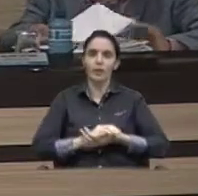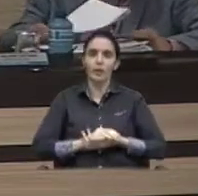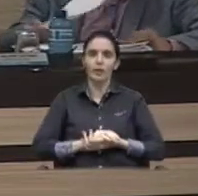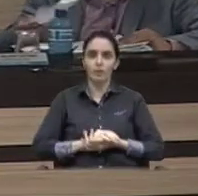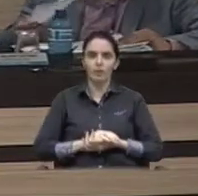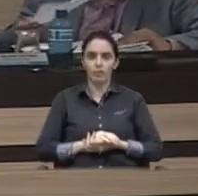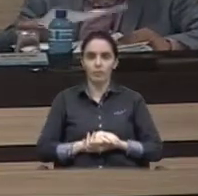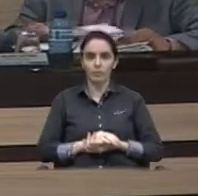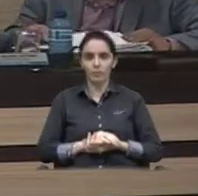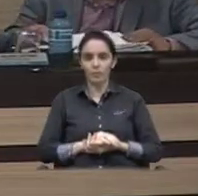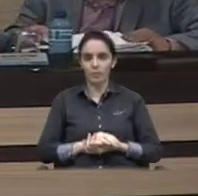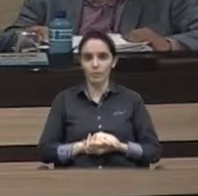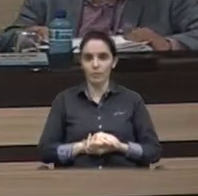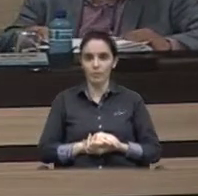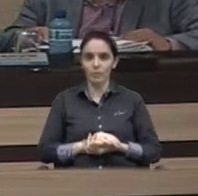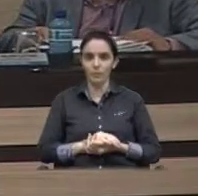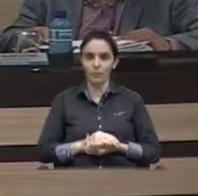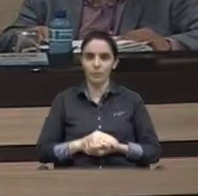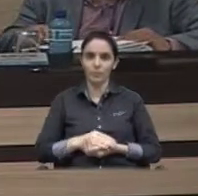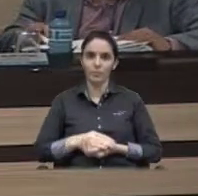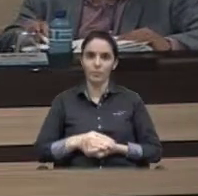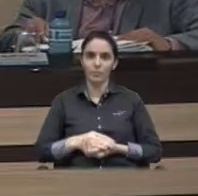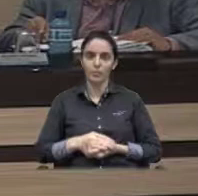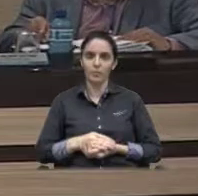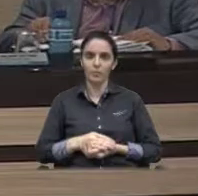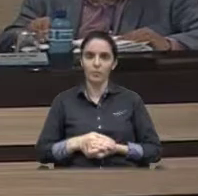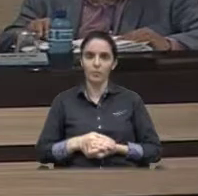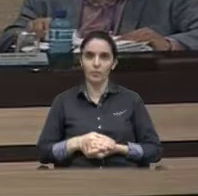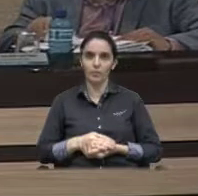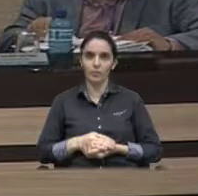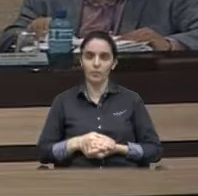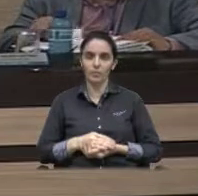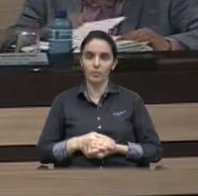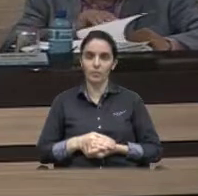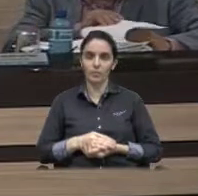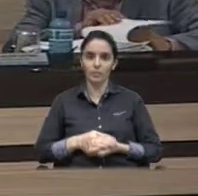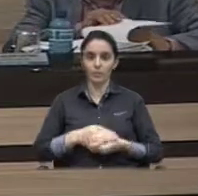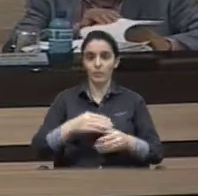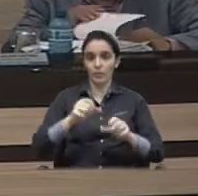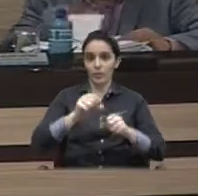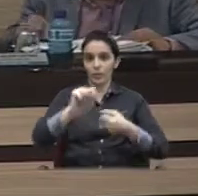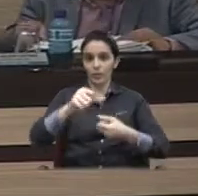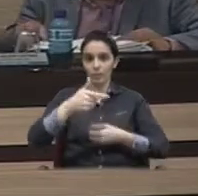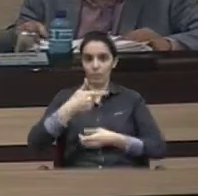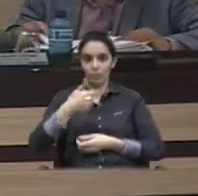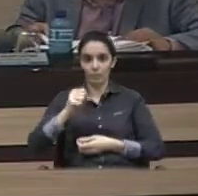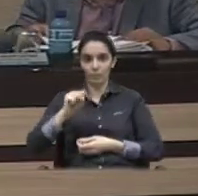secretarias municipais e autarquias que compõem o Poder Executivo Municipal. Os ofícios de número